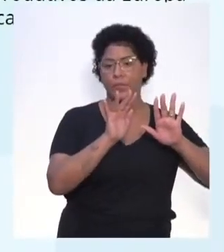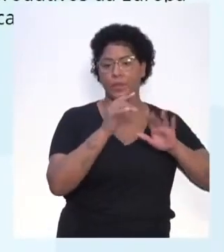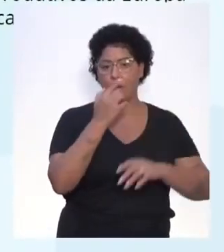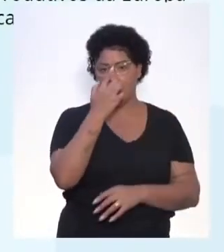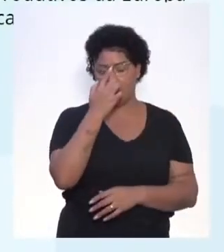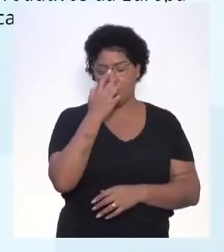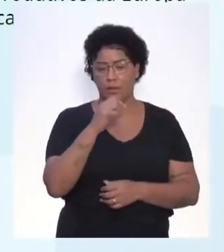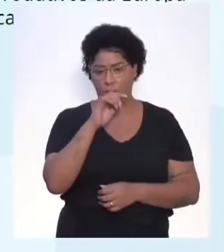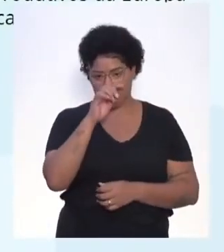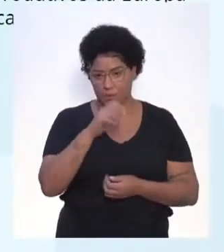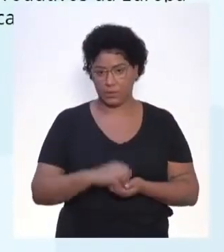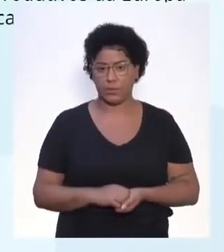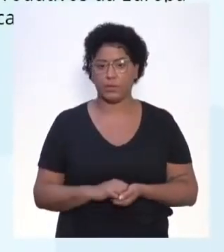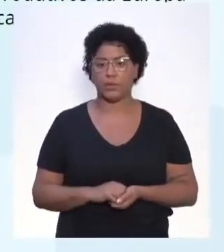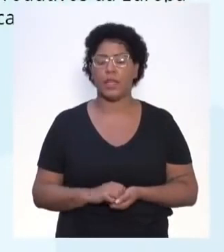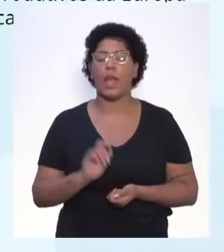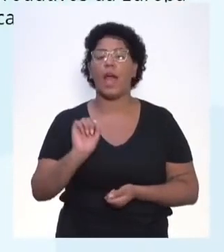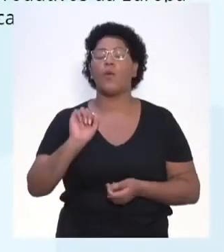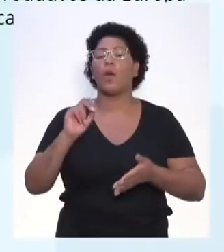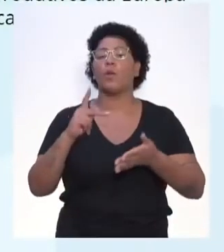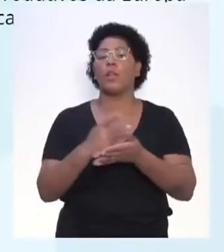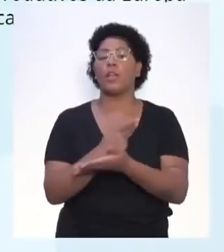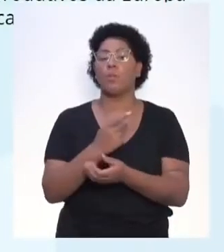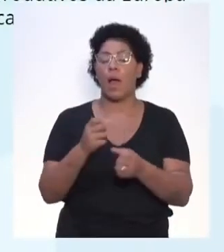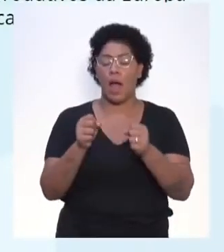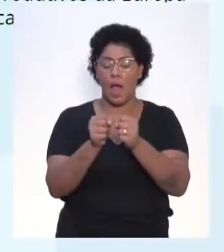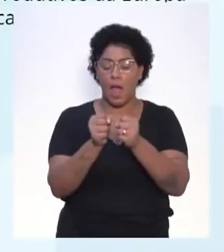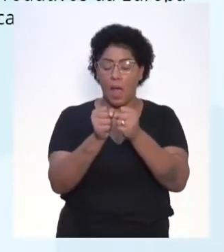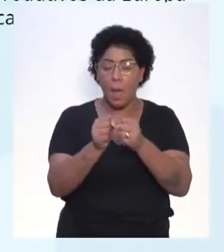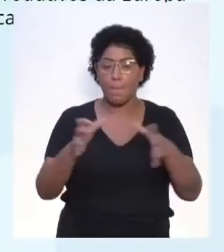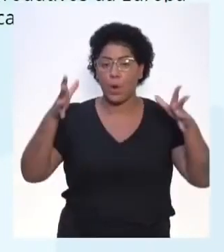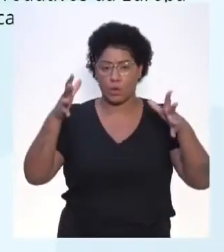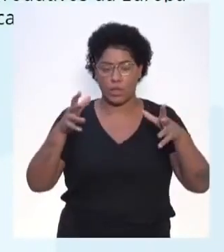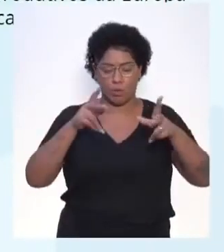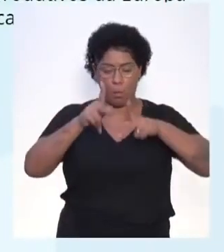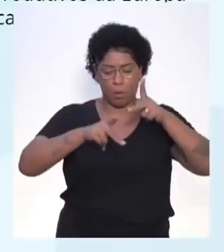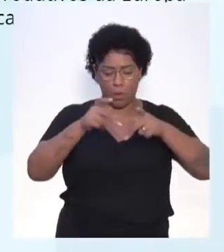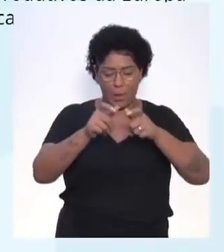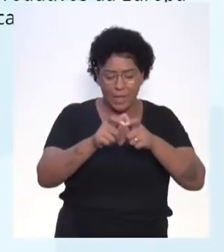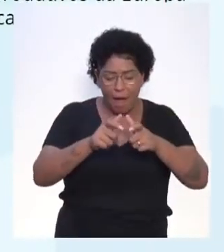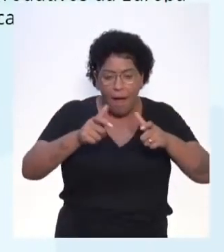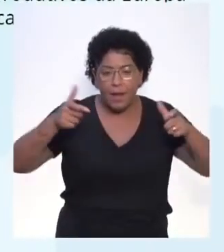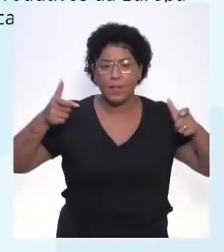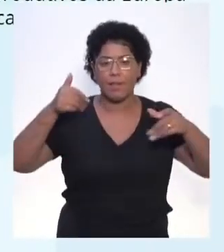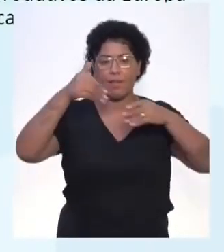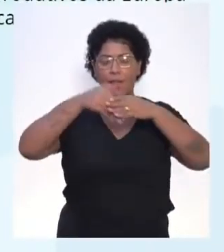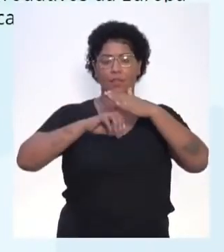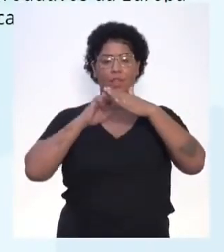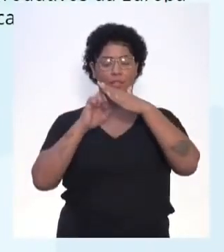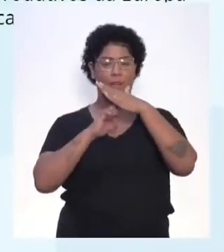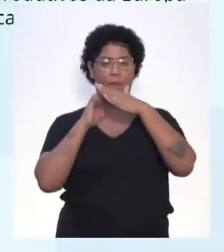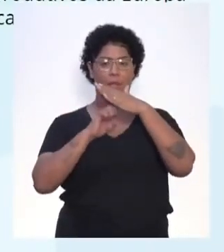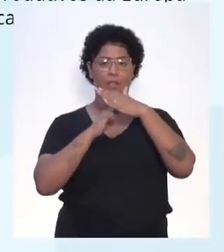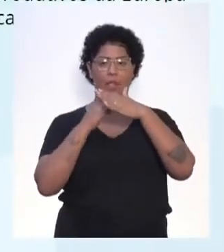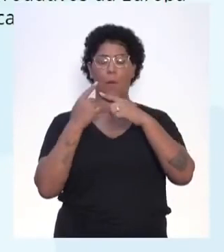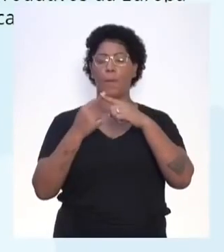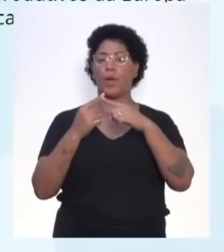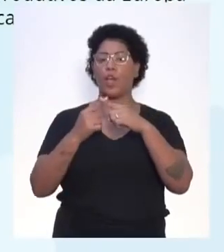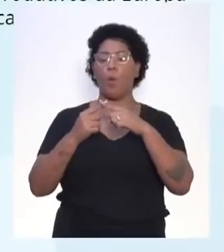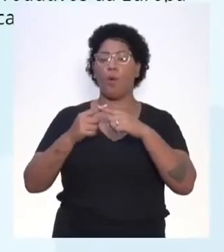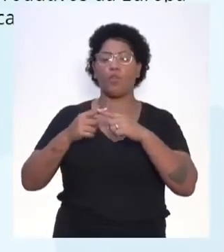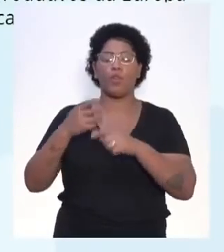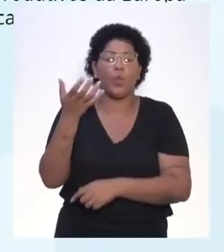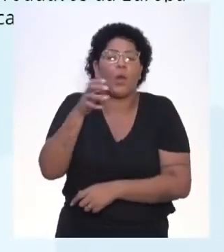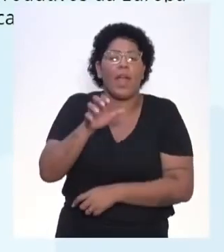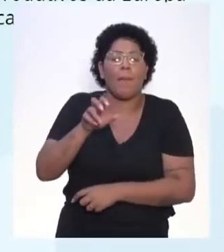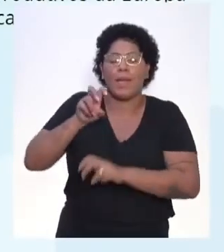explosão demográfica, Então, cada vez mais nesse processo, As pessoas estão deixando o meio urbano e